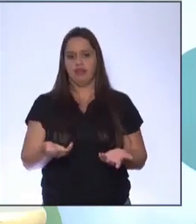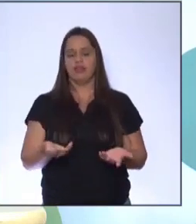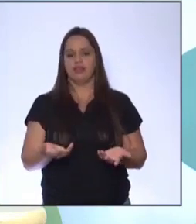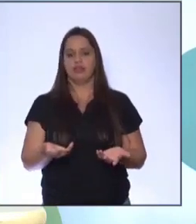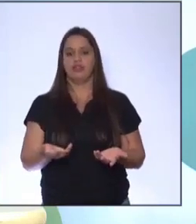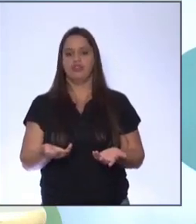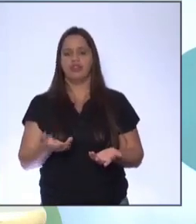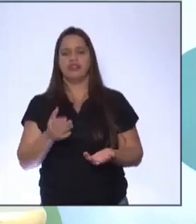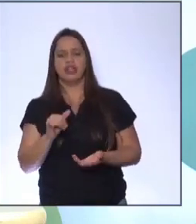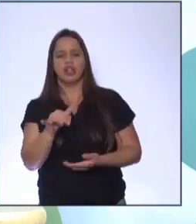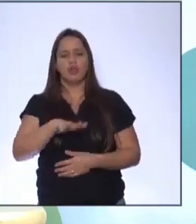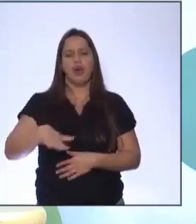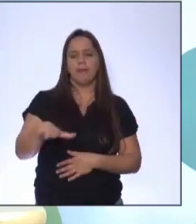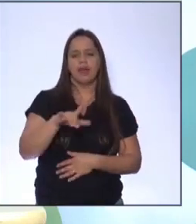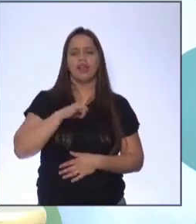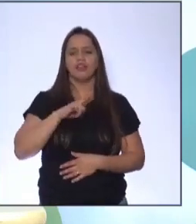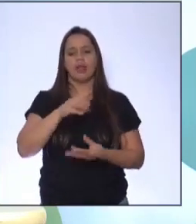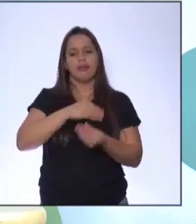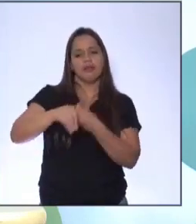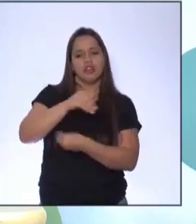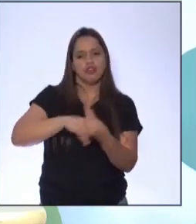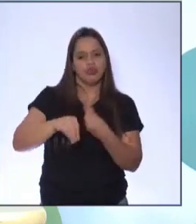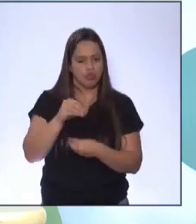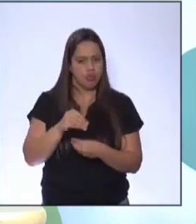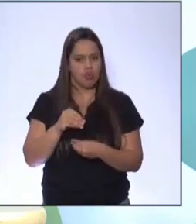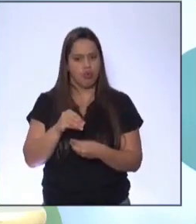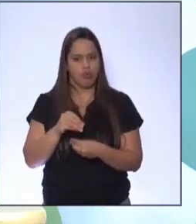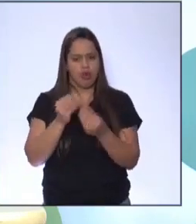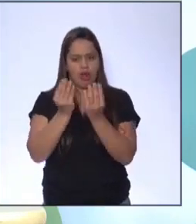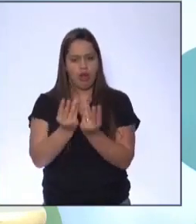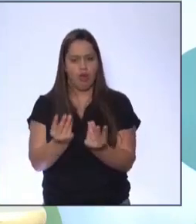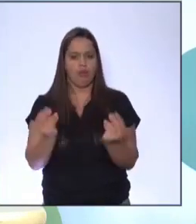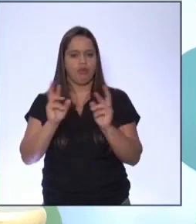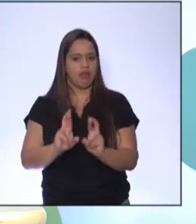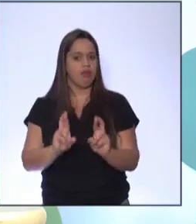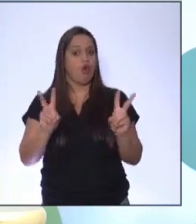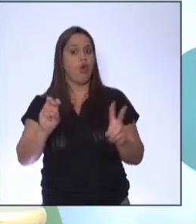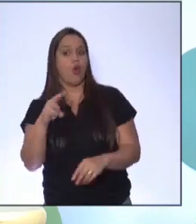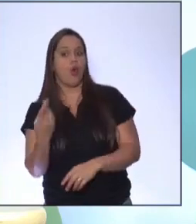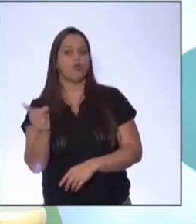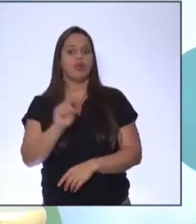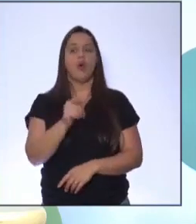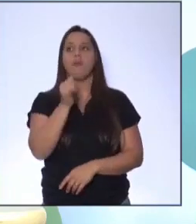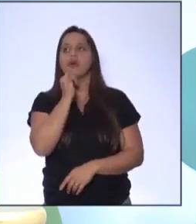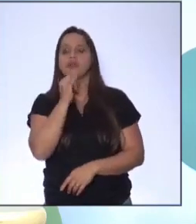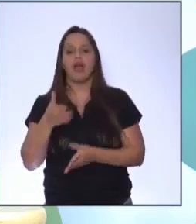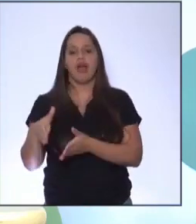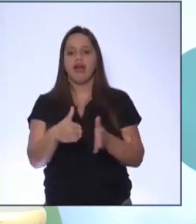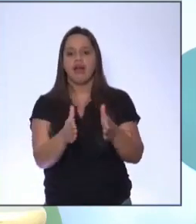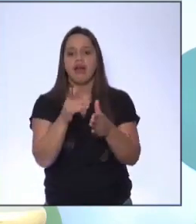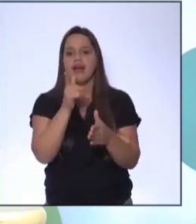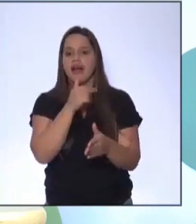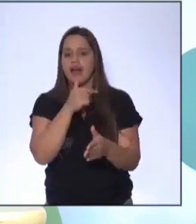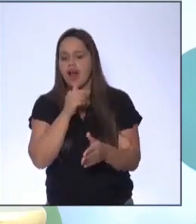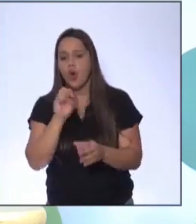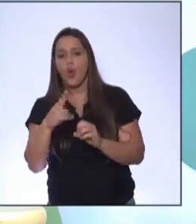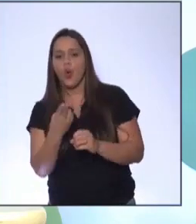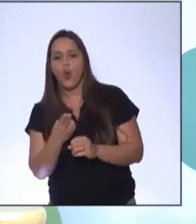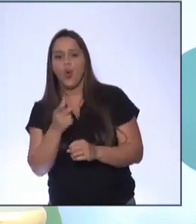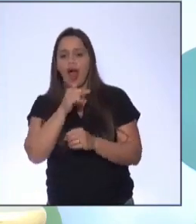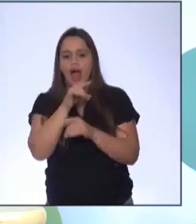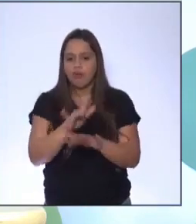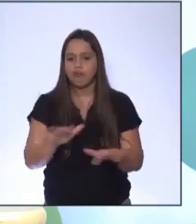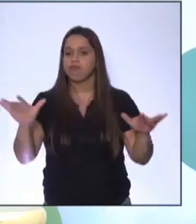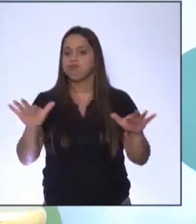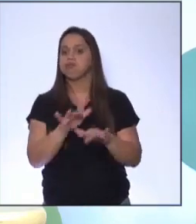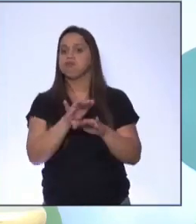ambiente também existem misturas homogêneas ou não, né? A água de um rio, do mar, né? Ela é o quê?